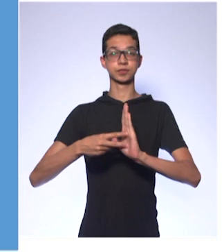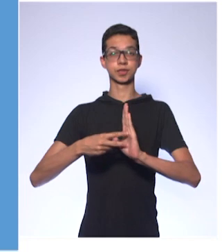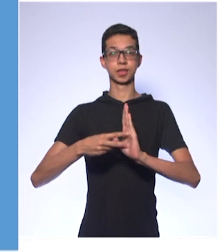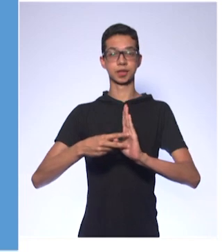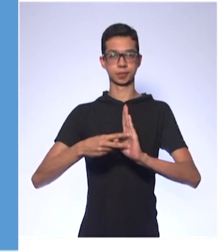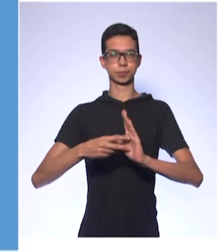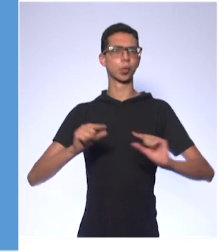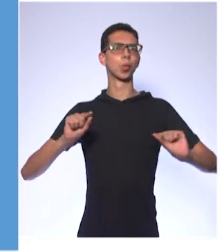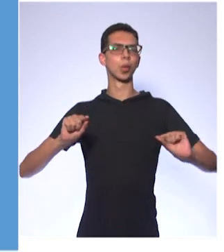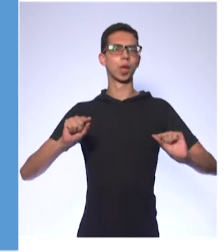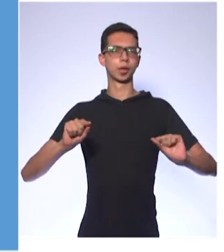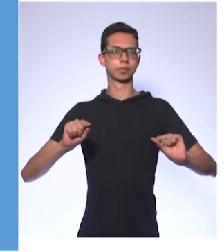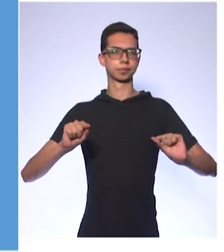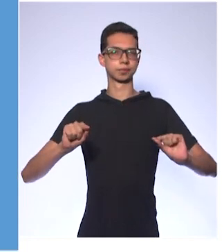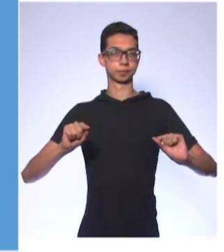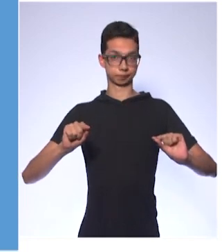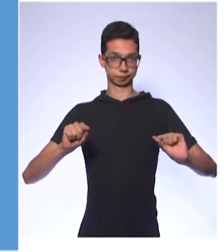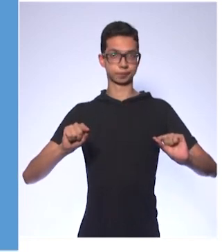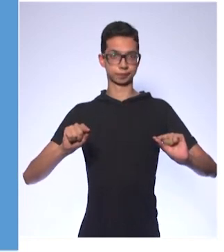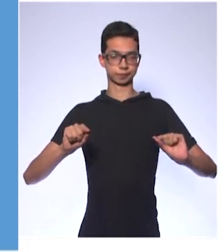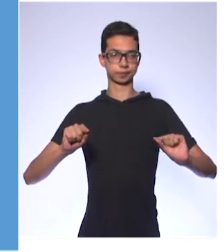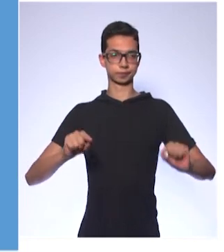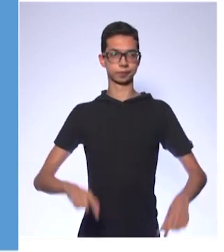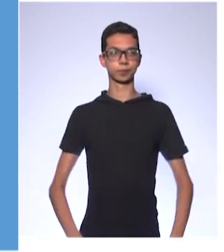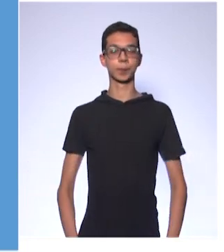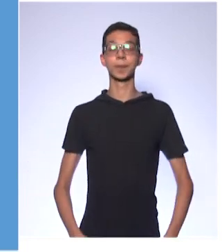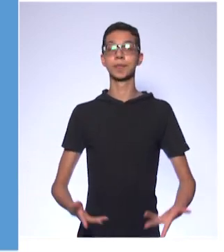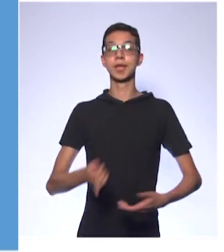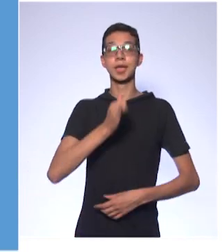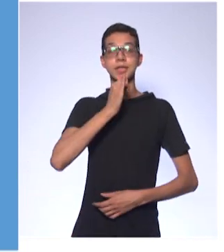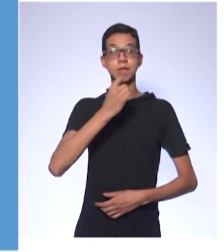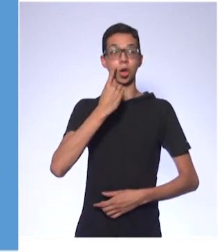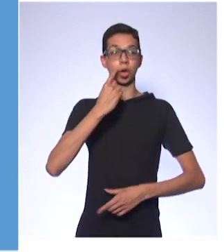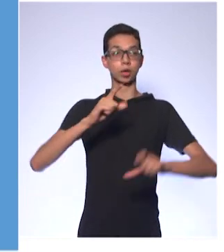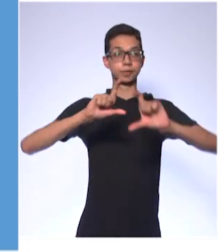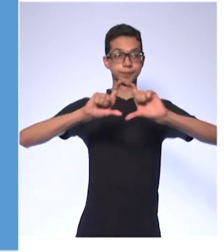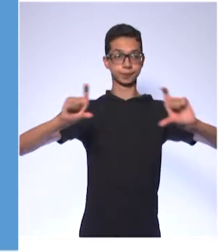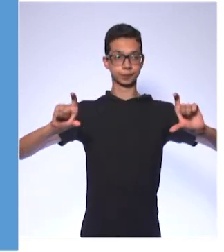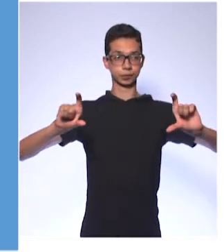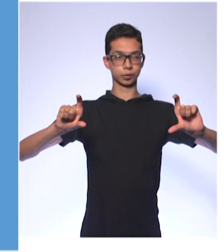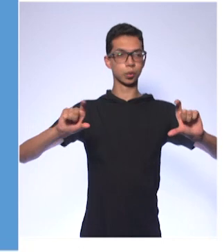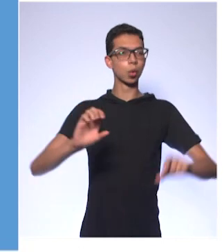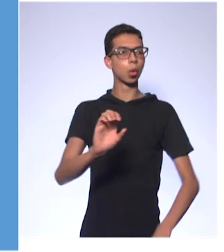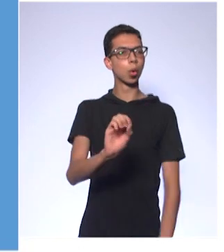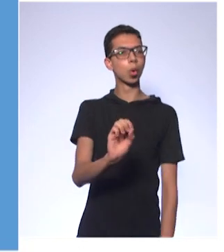Então vejam, a gente tem obera em baggio claro,